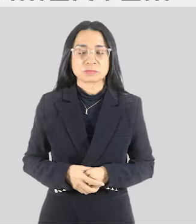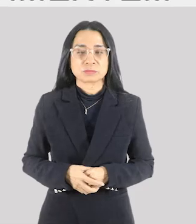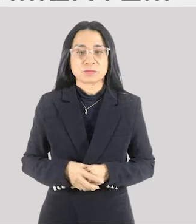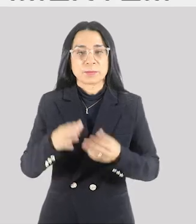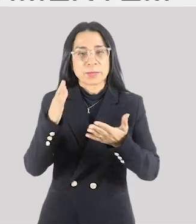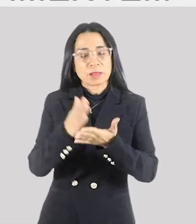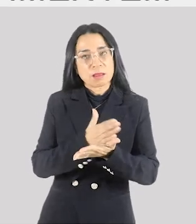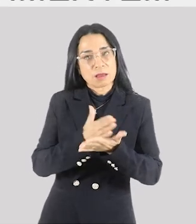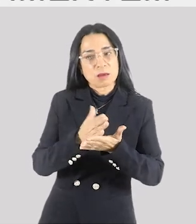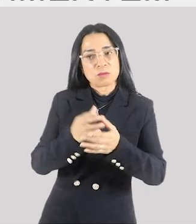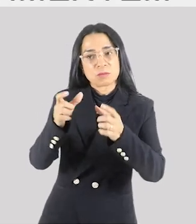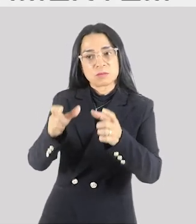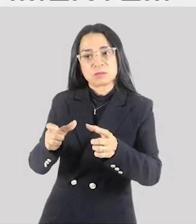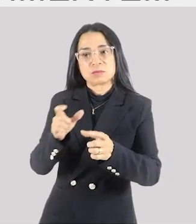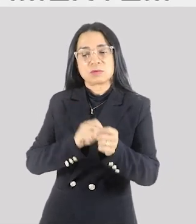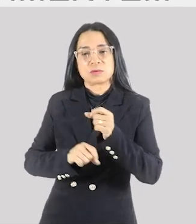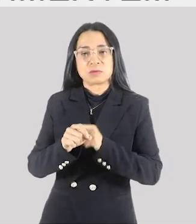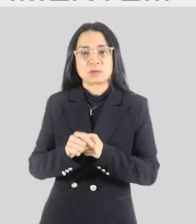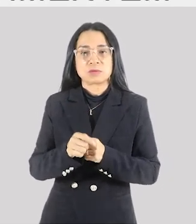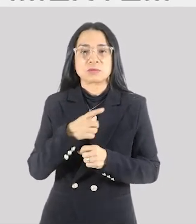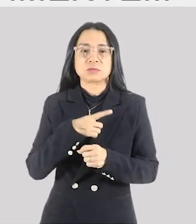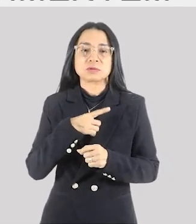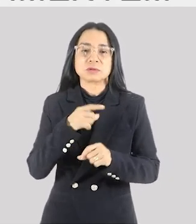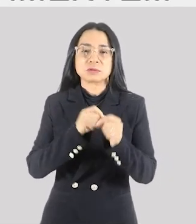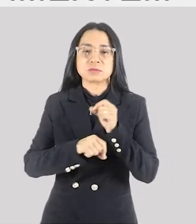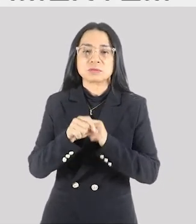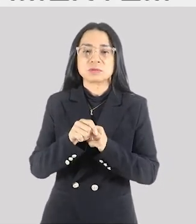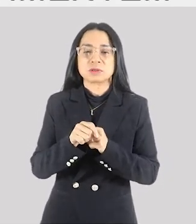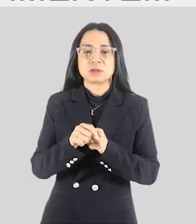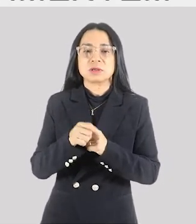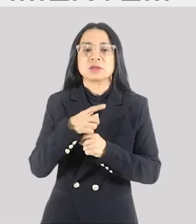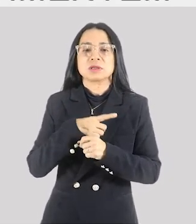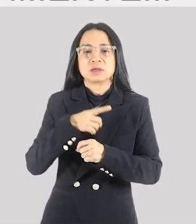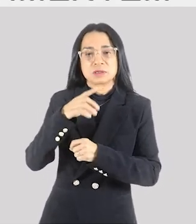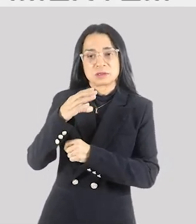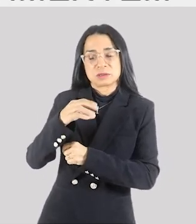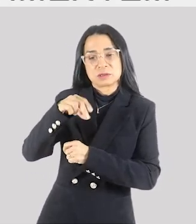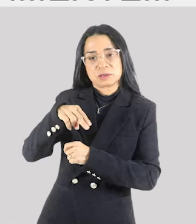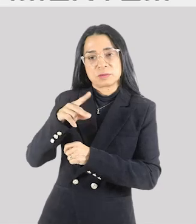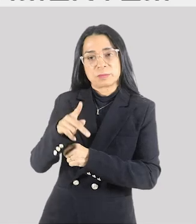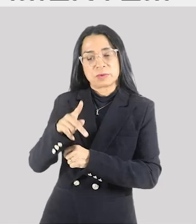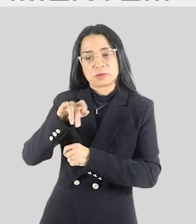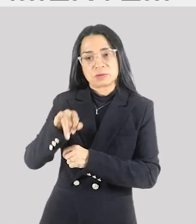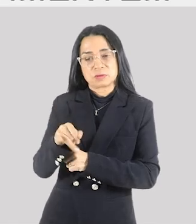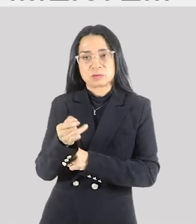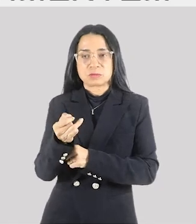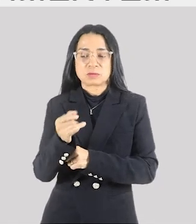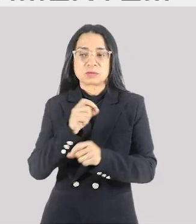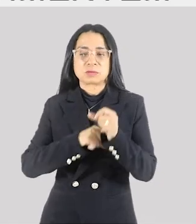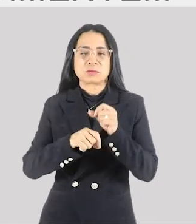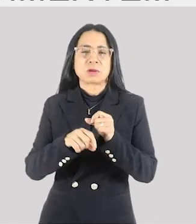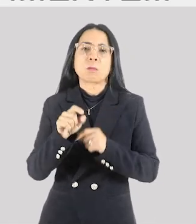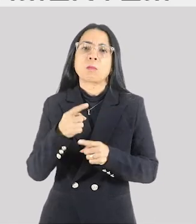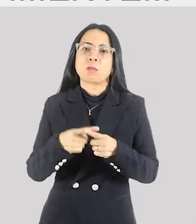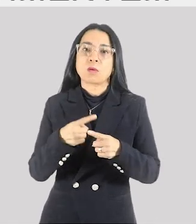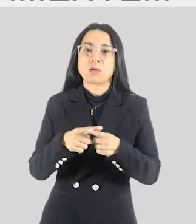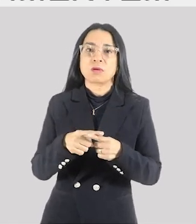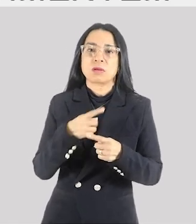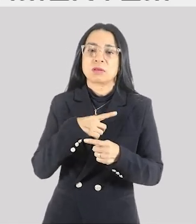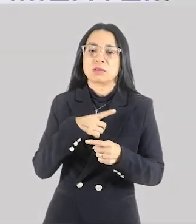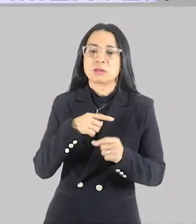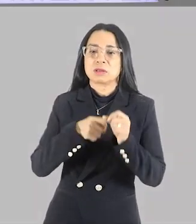Alguns órgãos, que são os órgãos ordenadores de despesa, possuem CNPJ. Esse CNPJ vai servir para quê? Para